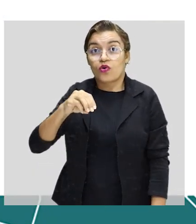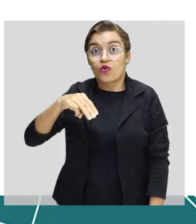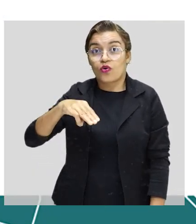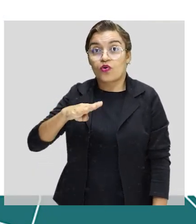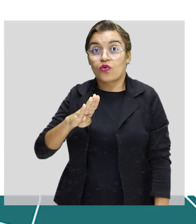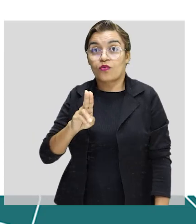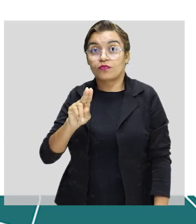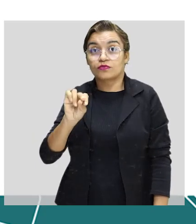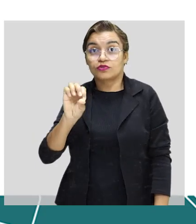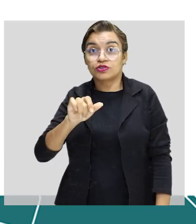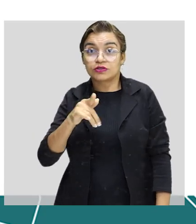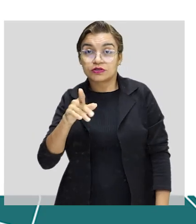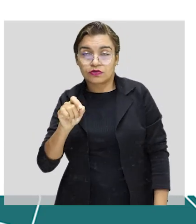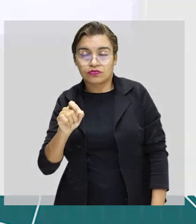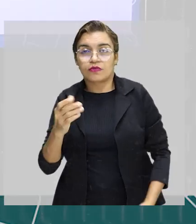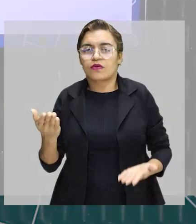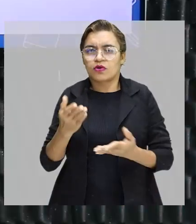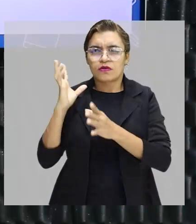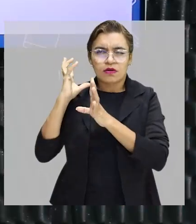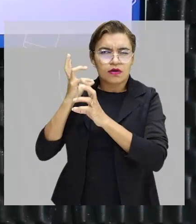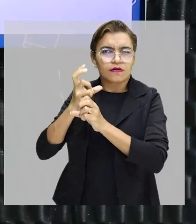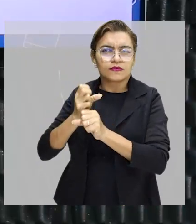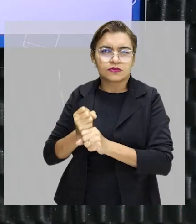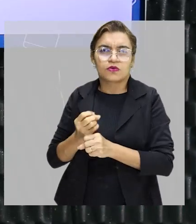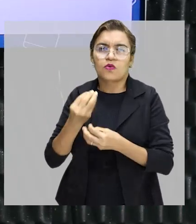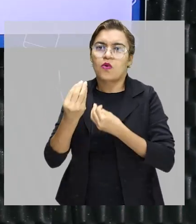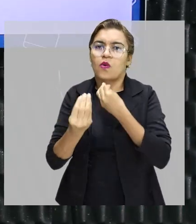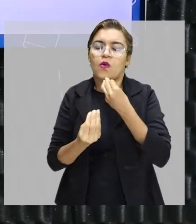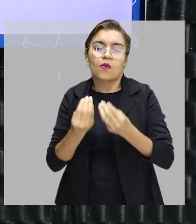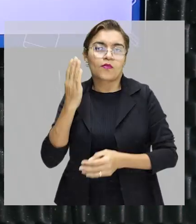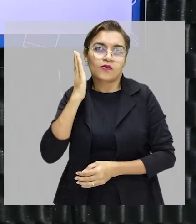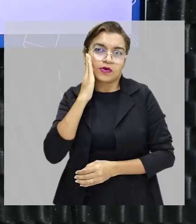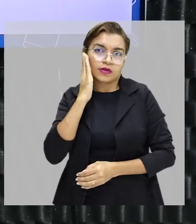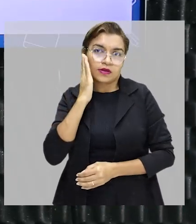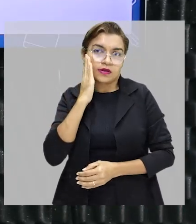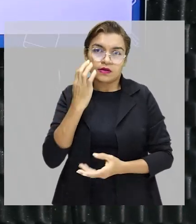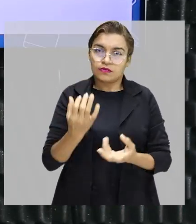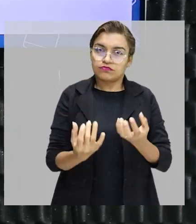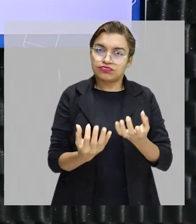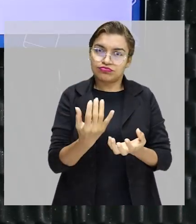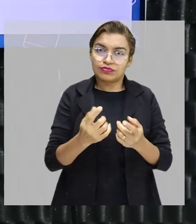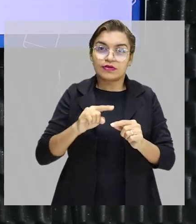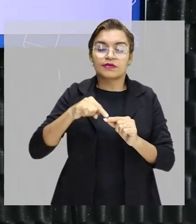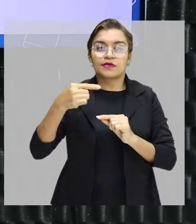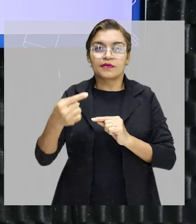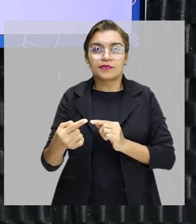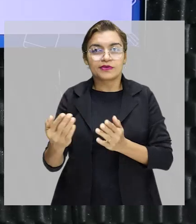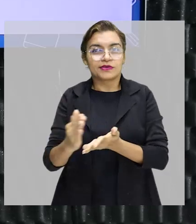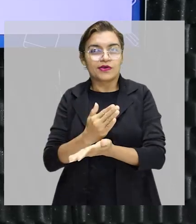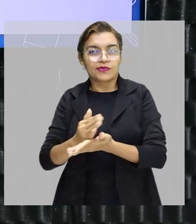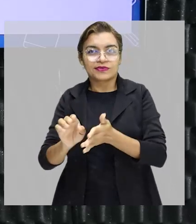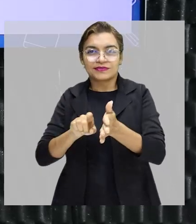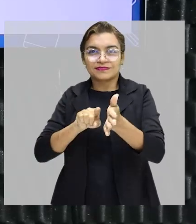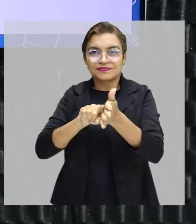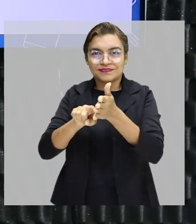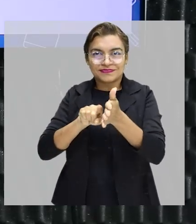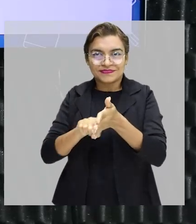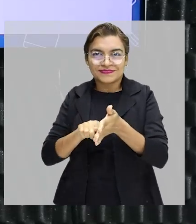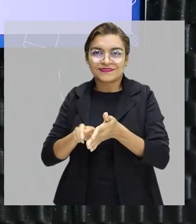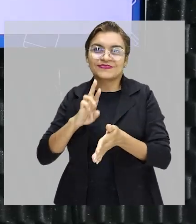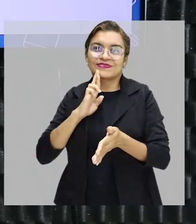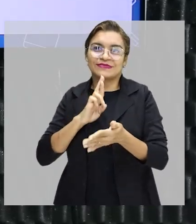Vamos fazer uma revisão, sobre essa ideia de combustão e depois resolver alguns